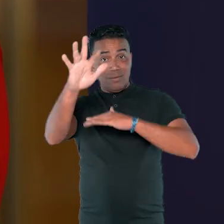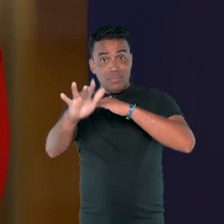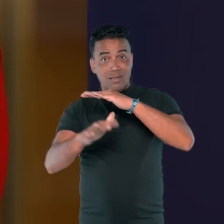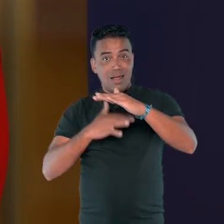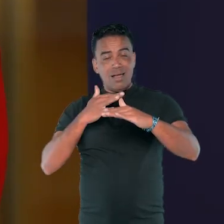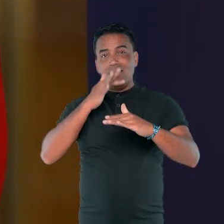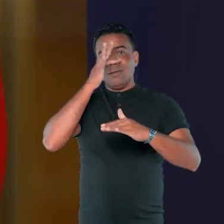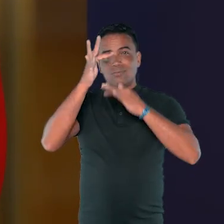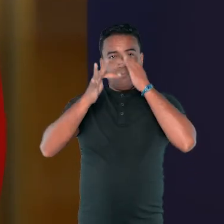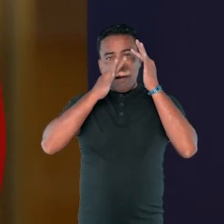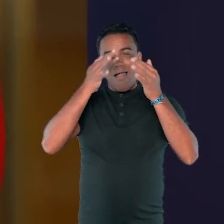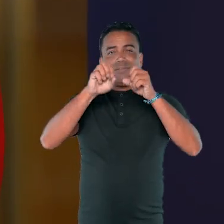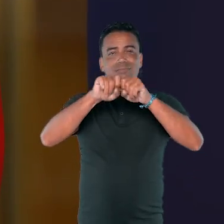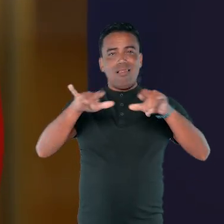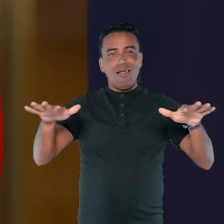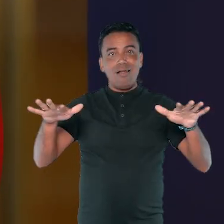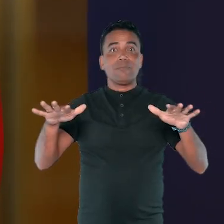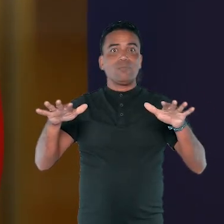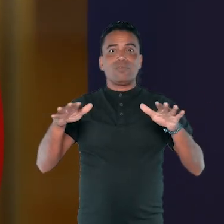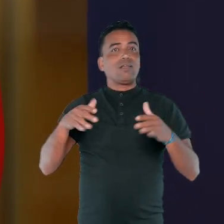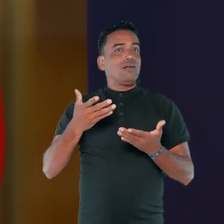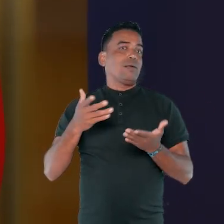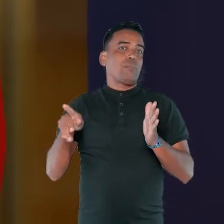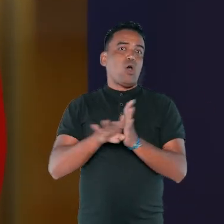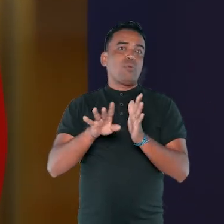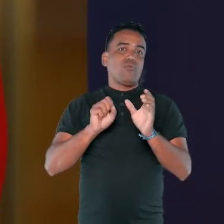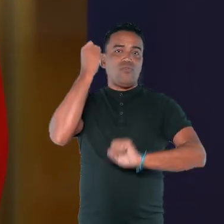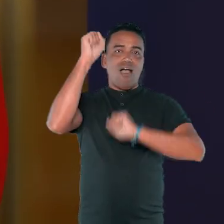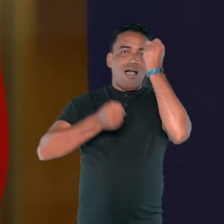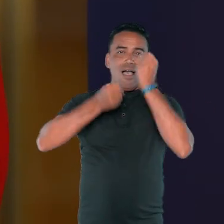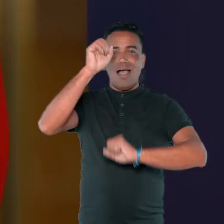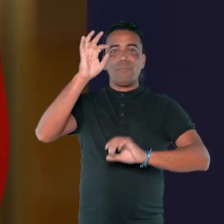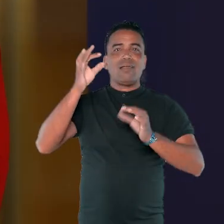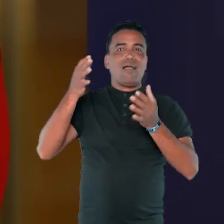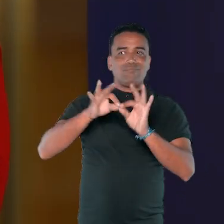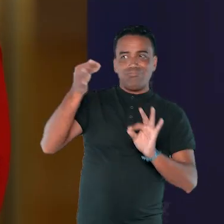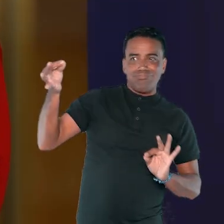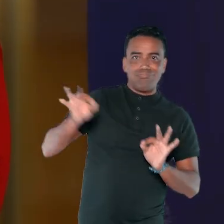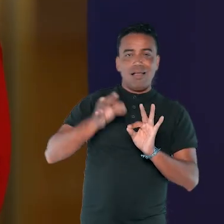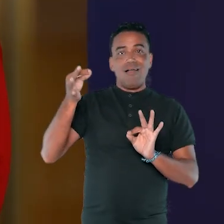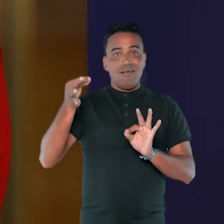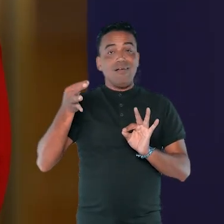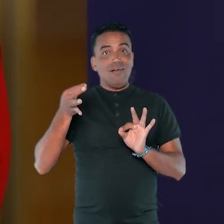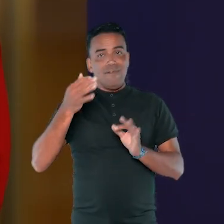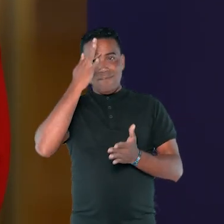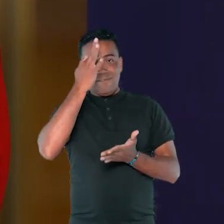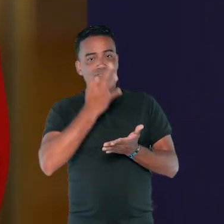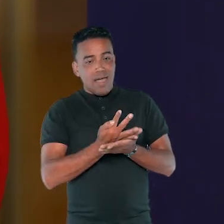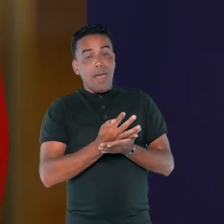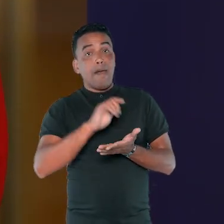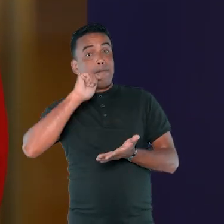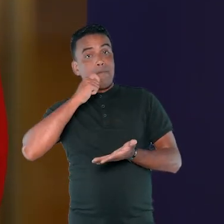hortaliças protestantes, tecendo filhos nas fábricas e amassando a fé e o pão,